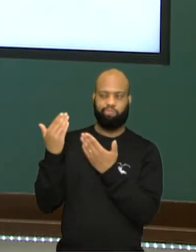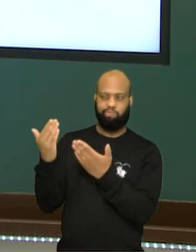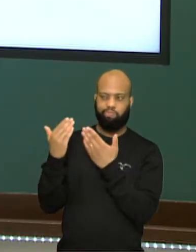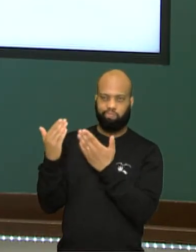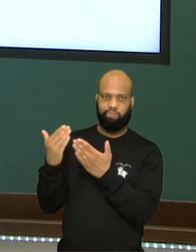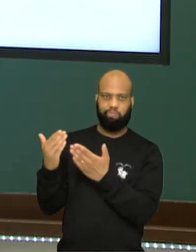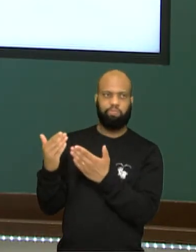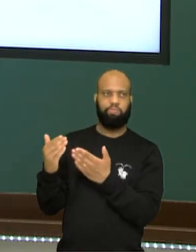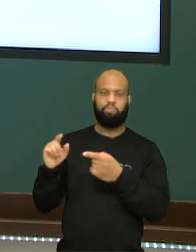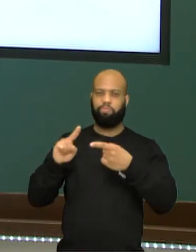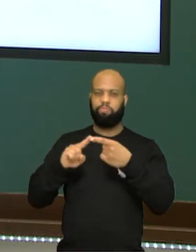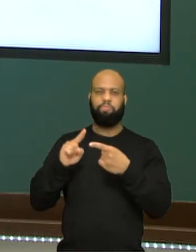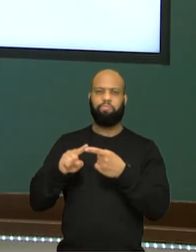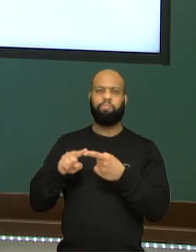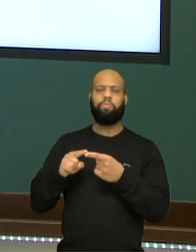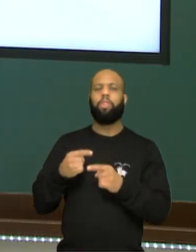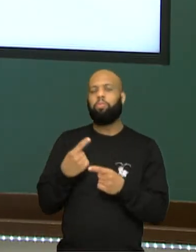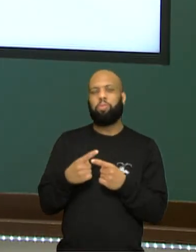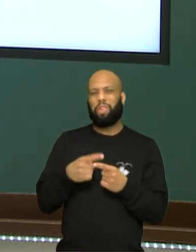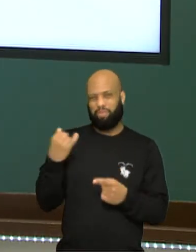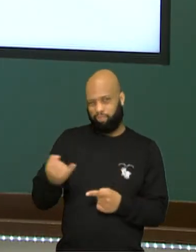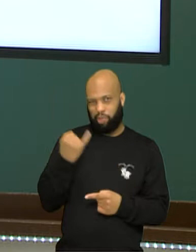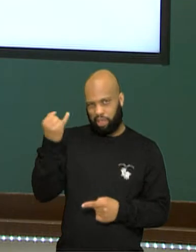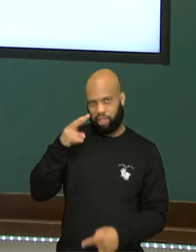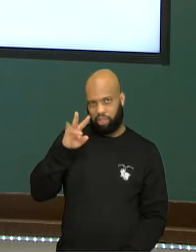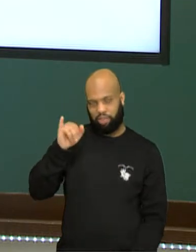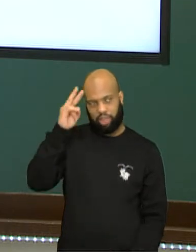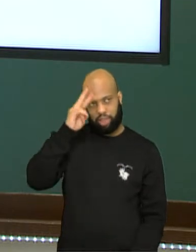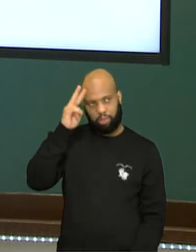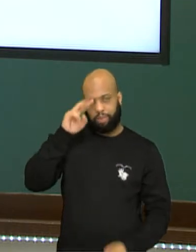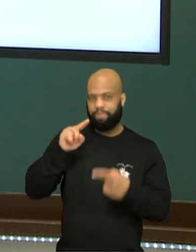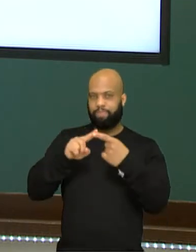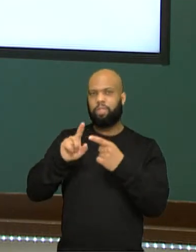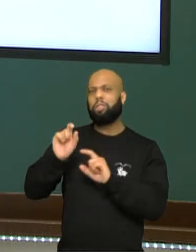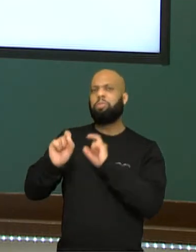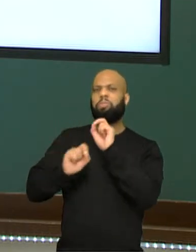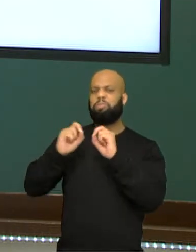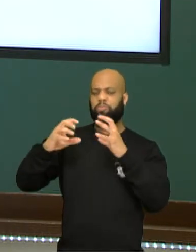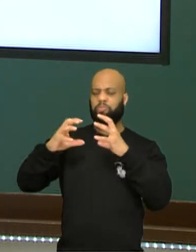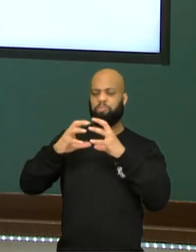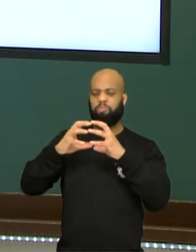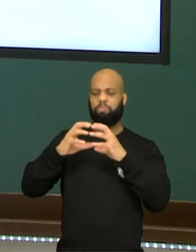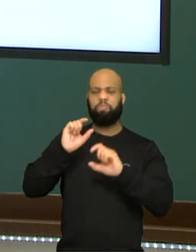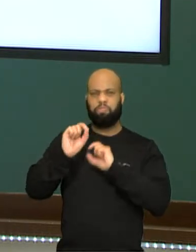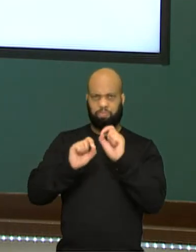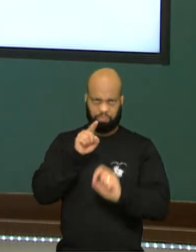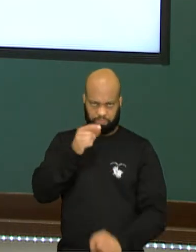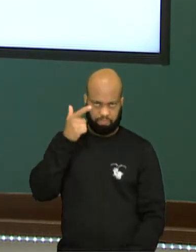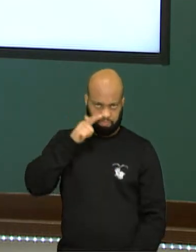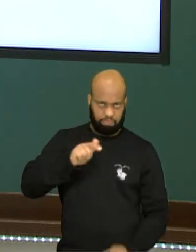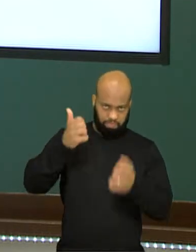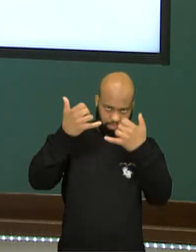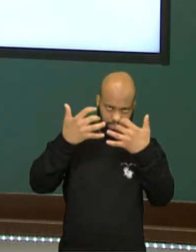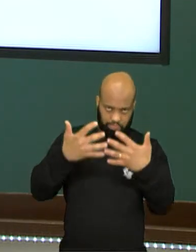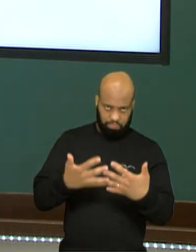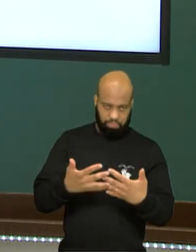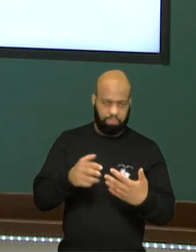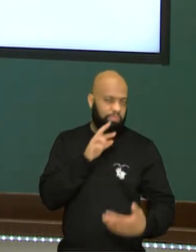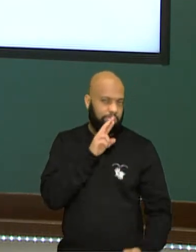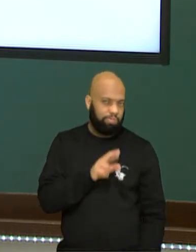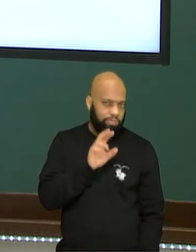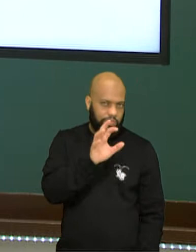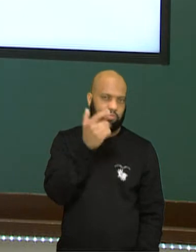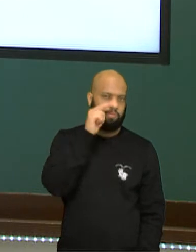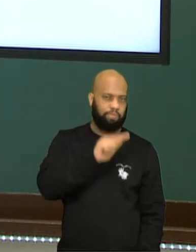que a gente faz em todos os vídeos porque são lembretes né primeiro o que que é uma esfera Você já consegue por exemplo